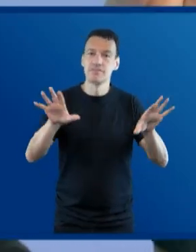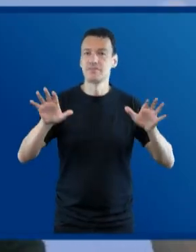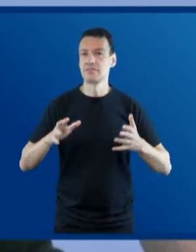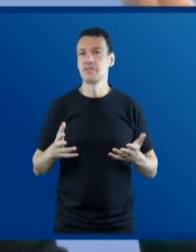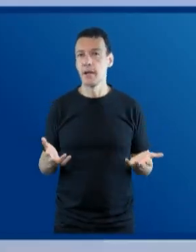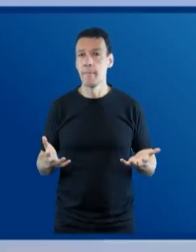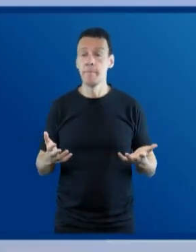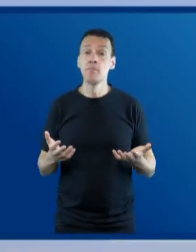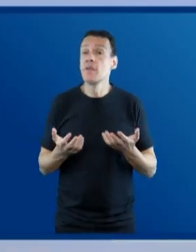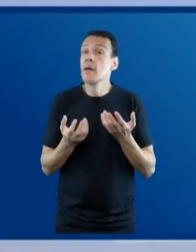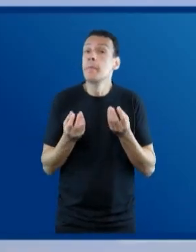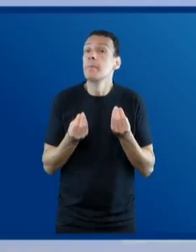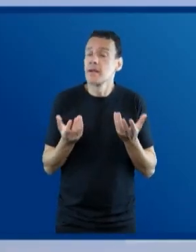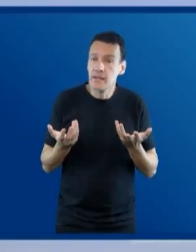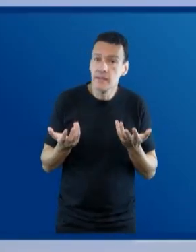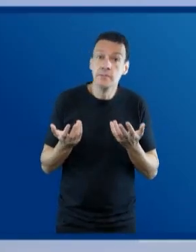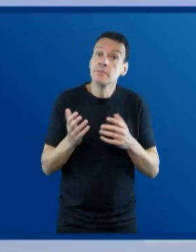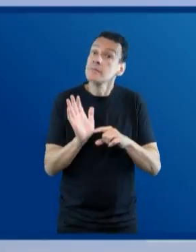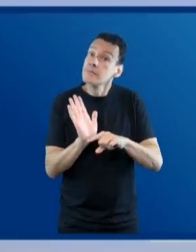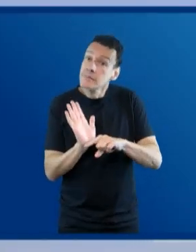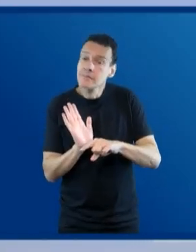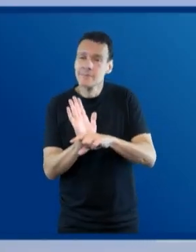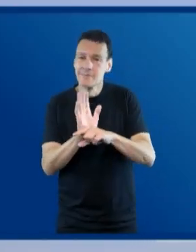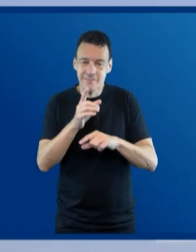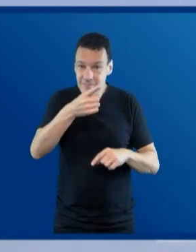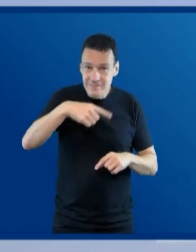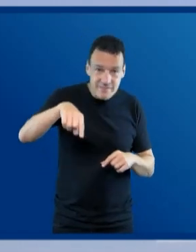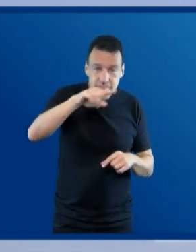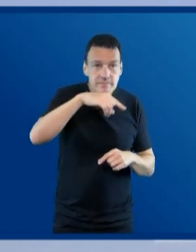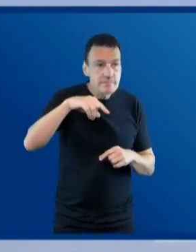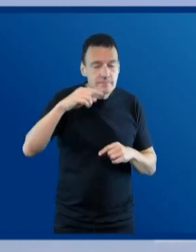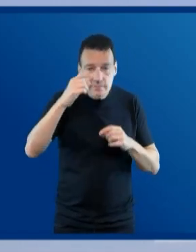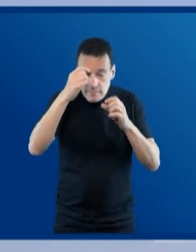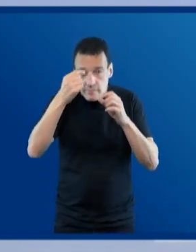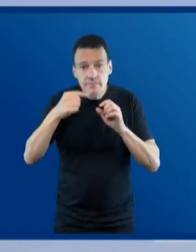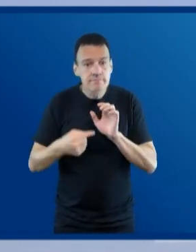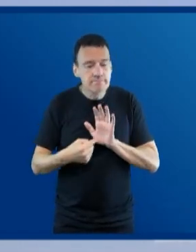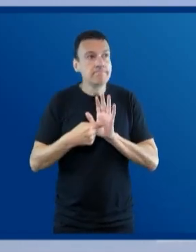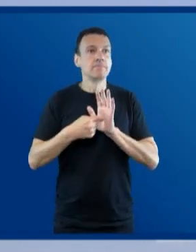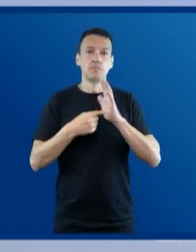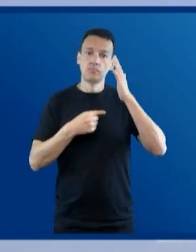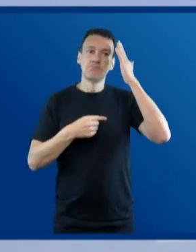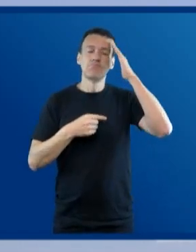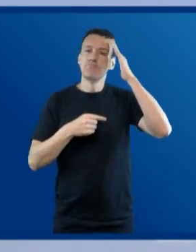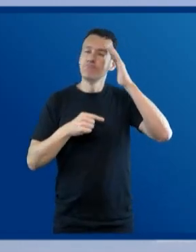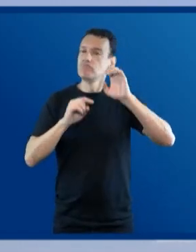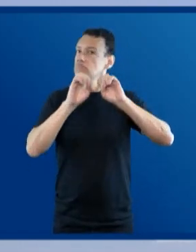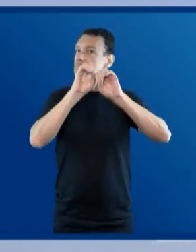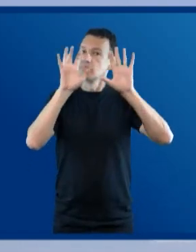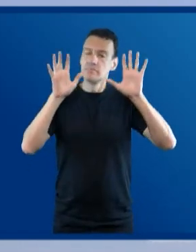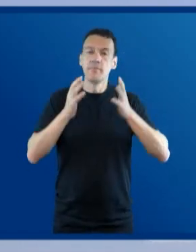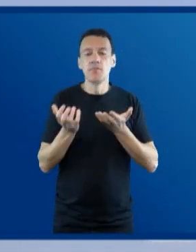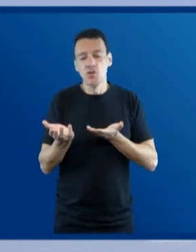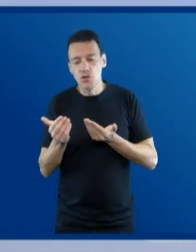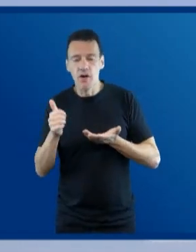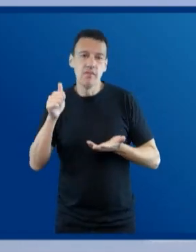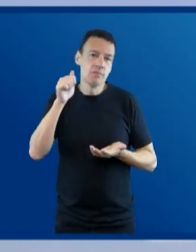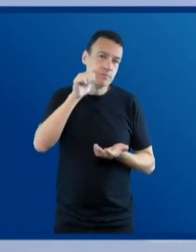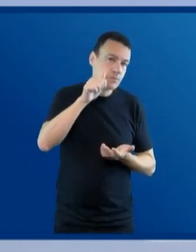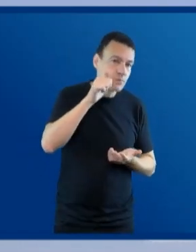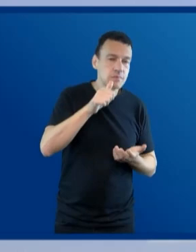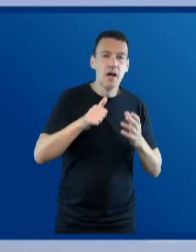coordenada para plantar uma sementinha, impactar a vida de diversos jovens, mulheres,